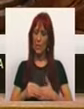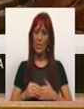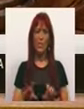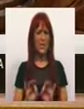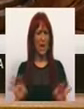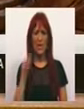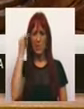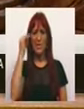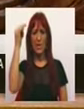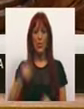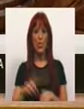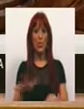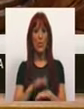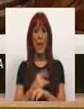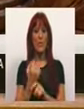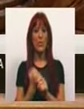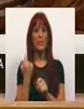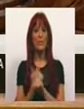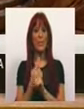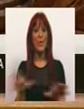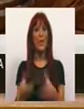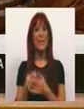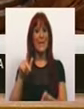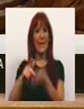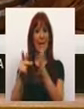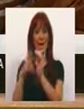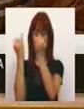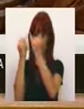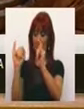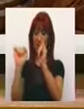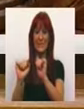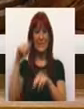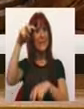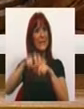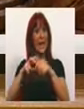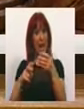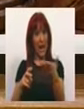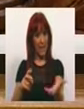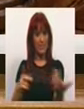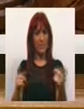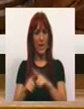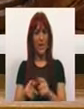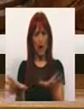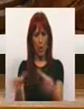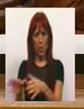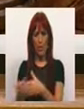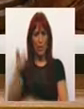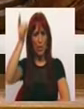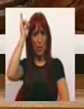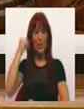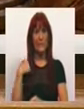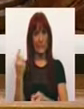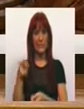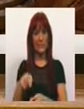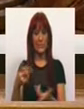forma especial os membros da comissão técnica independente aqui presentes e as corporações de bombeiros que estão